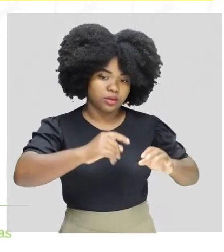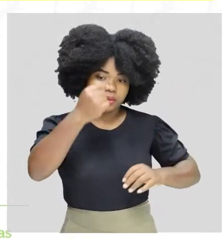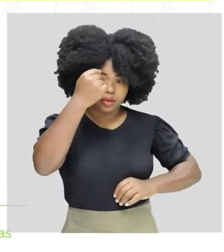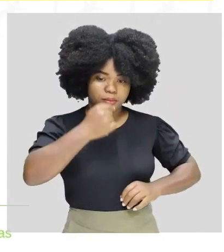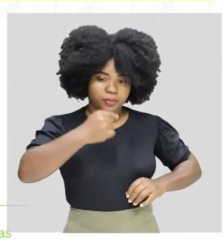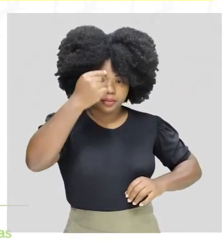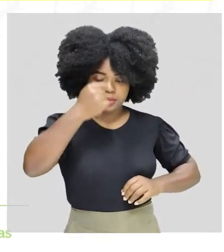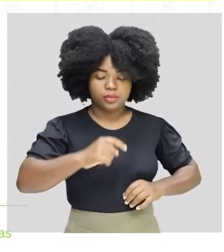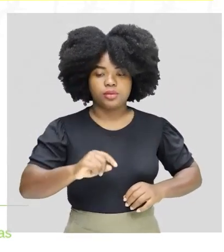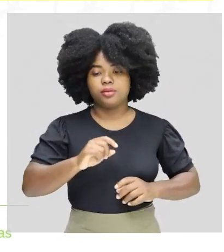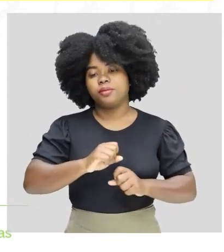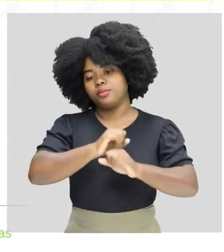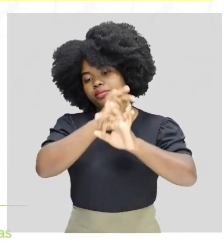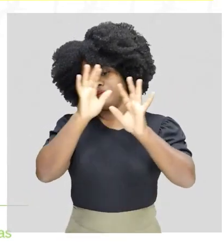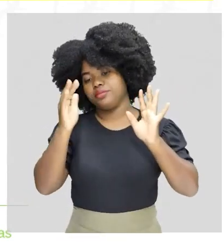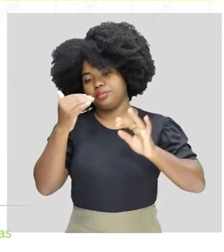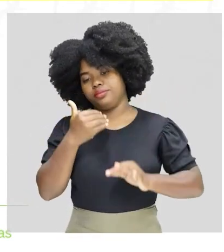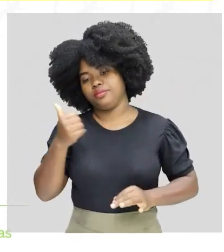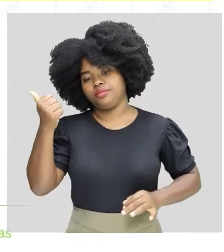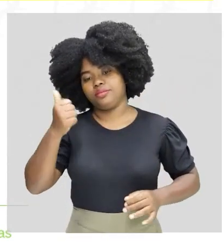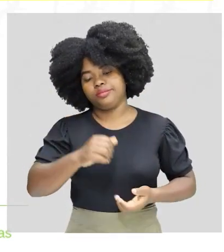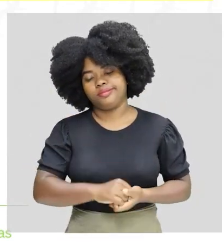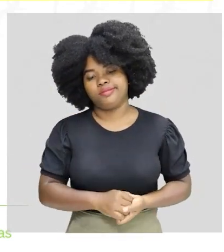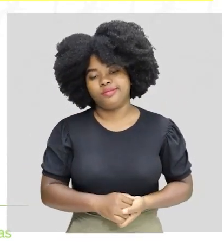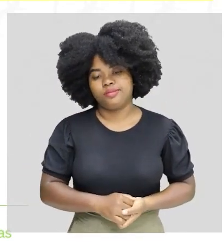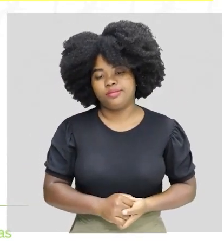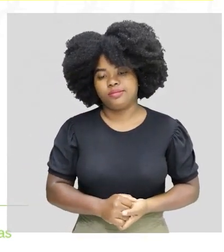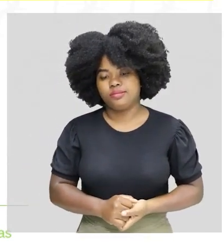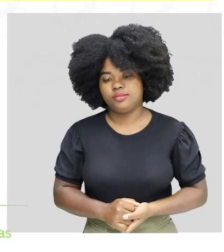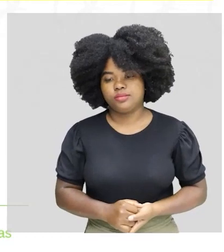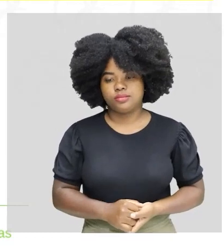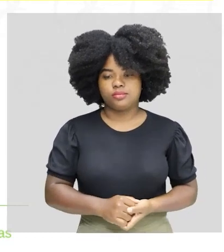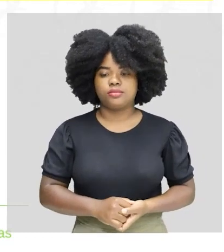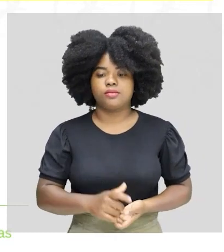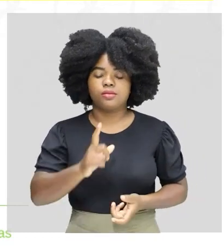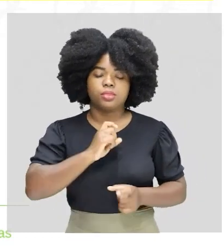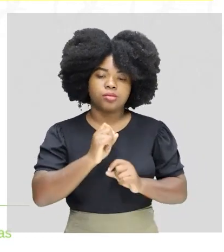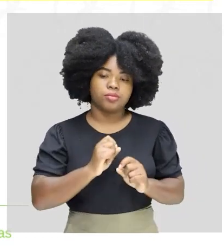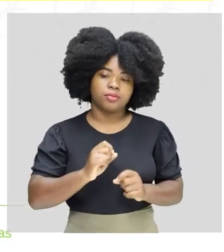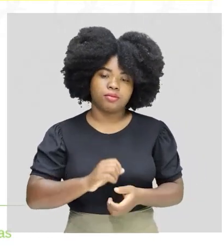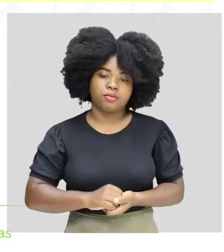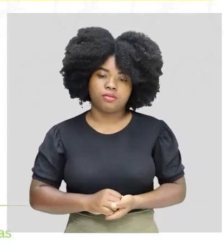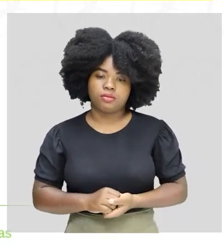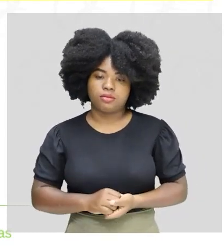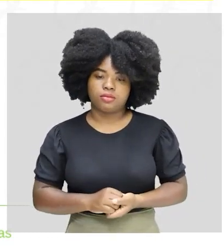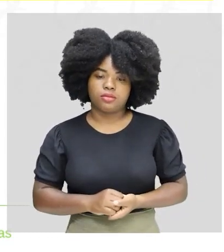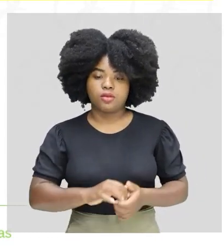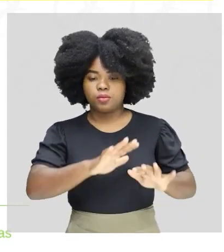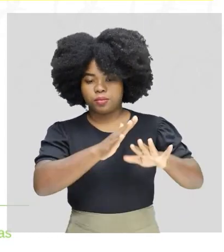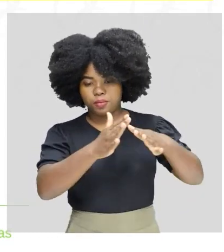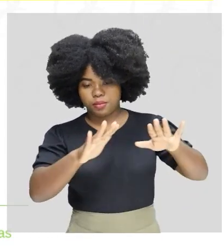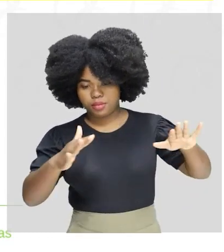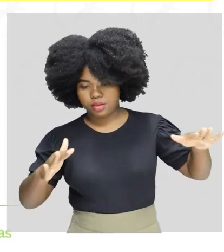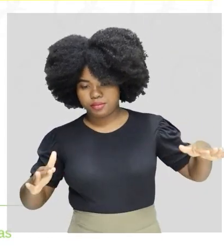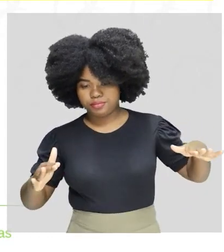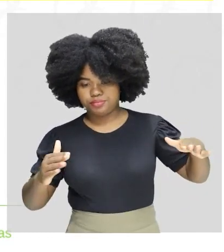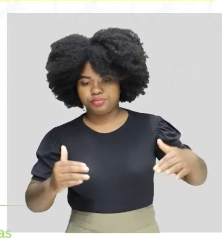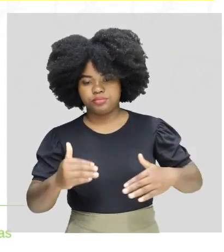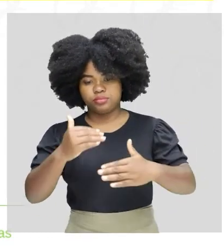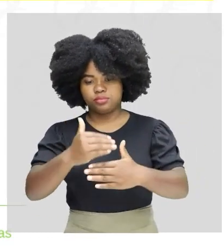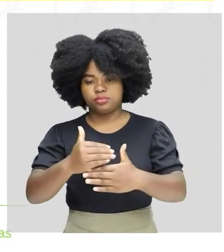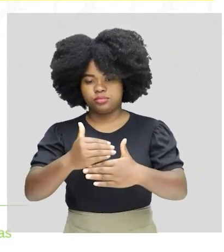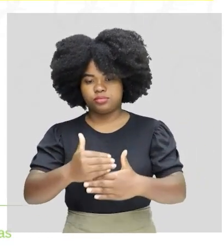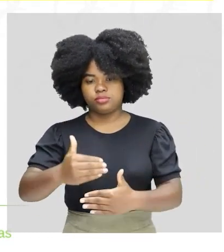figura onde a gente quer destacar, a região do nível do mar, ao nível do mar e em